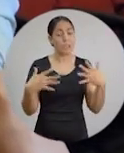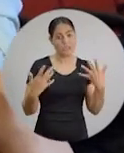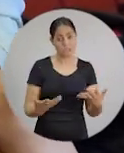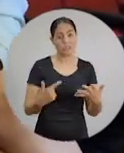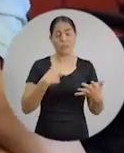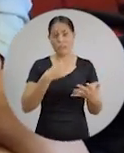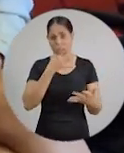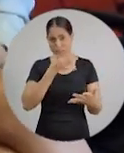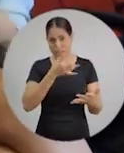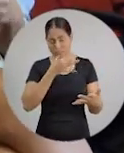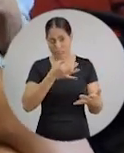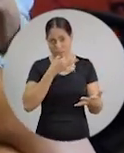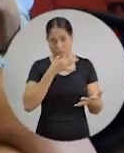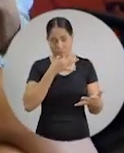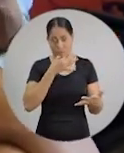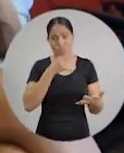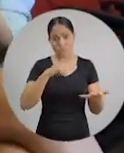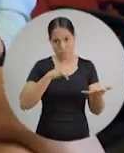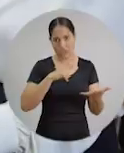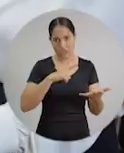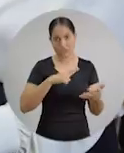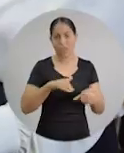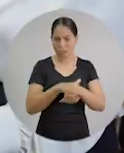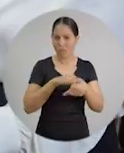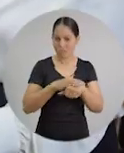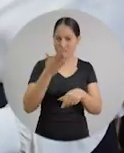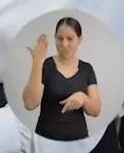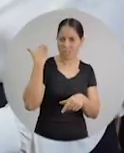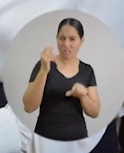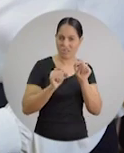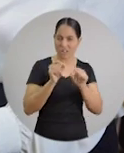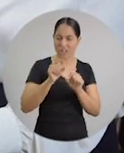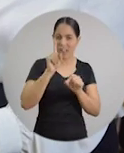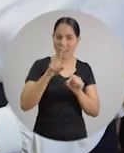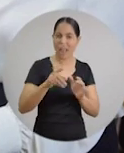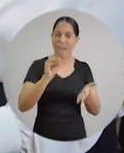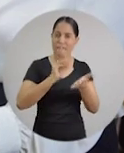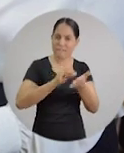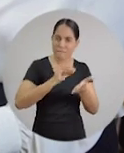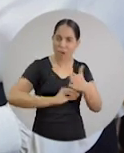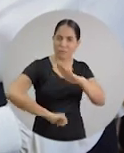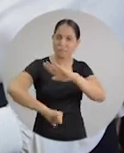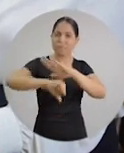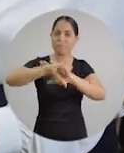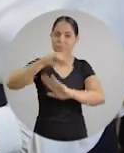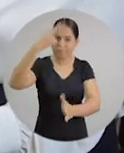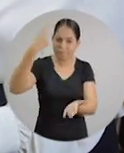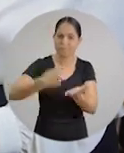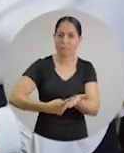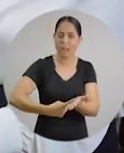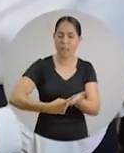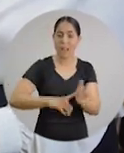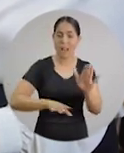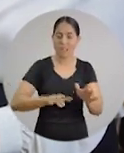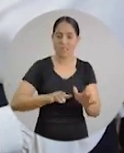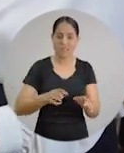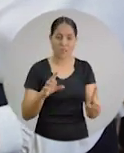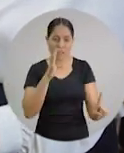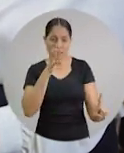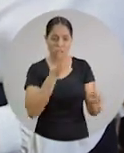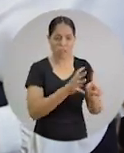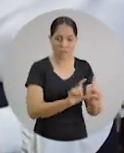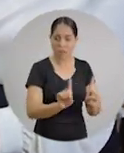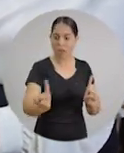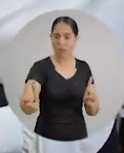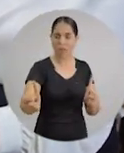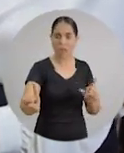Eu acho que a própria questão que a gente falava um pouco antes sobre a questão da ineficácia, muitas vezes, da medida protetiva. Então, a mulher tem muito